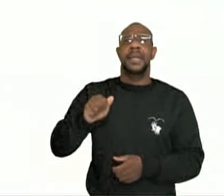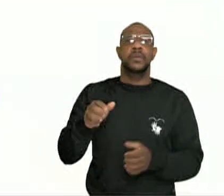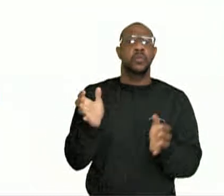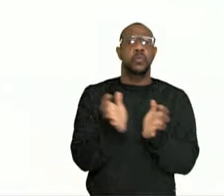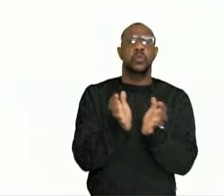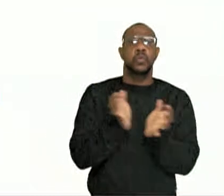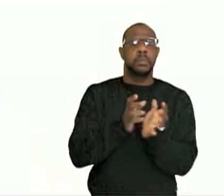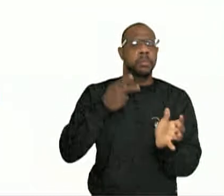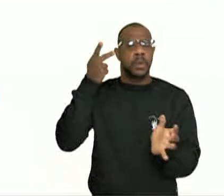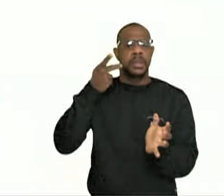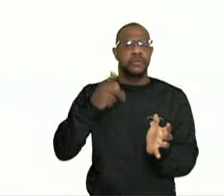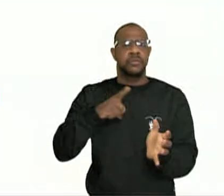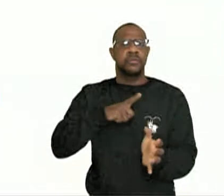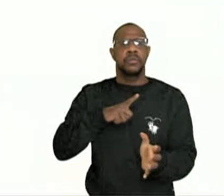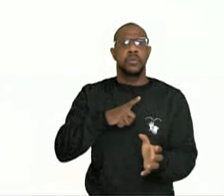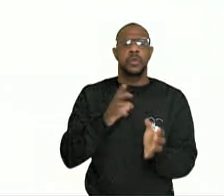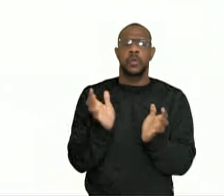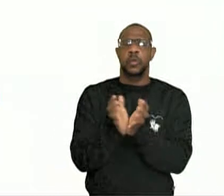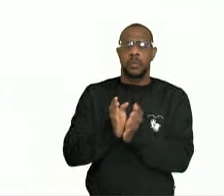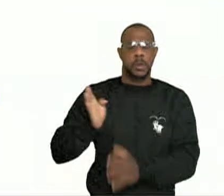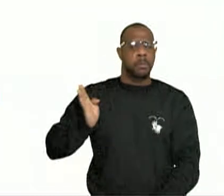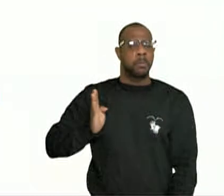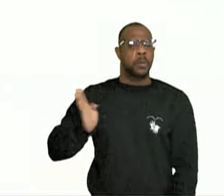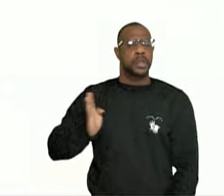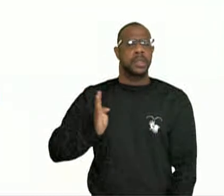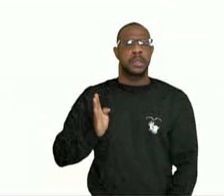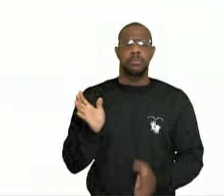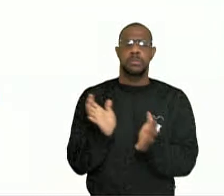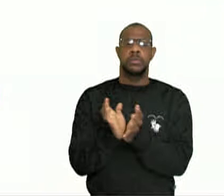por puritanos, né? Puritanismo é